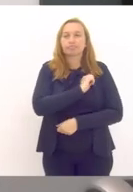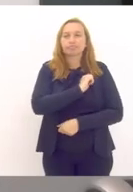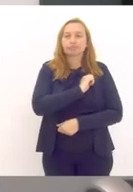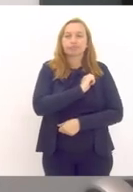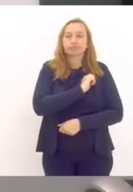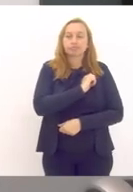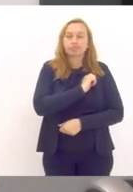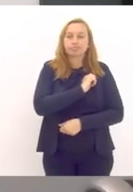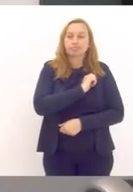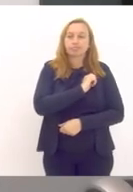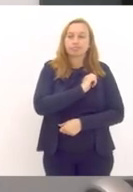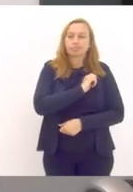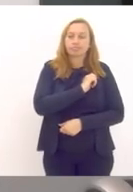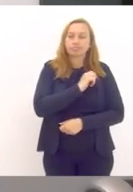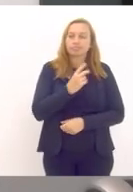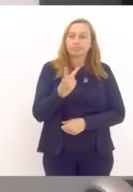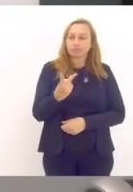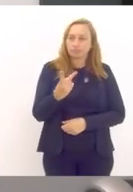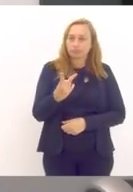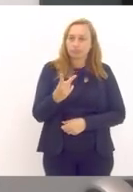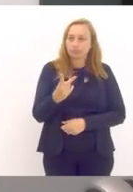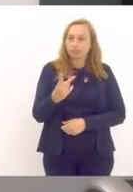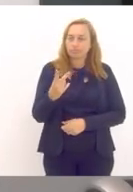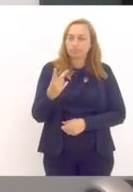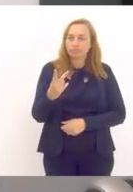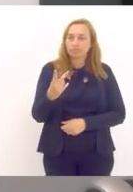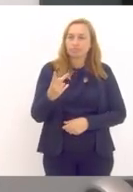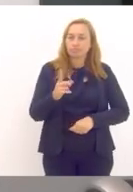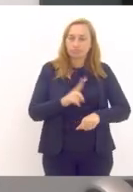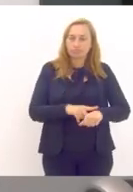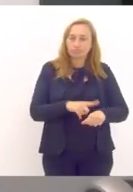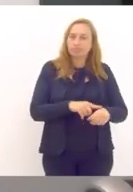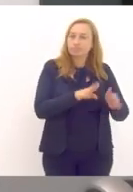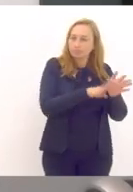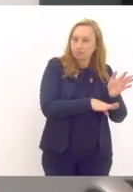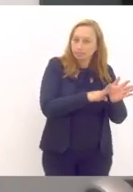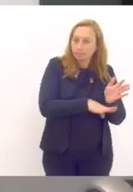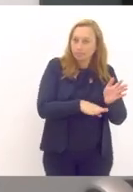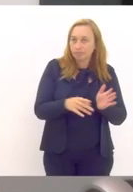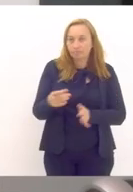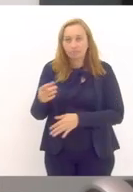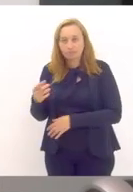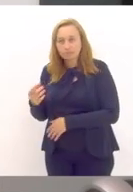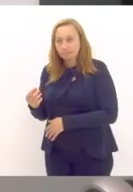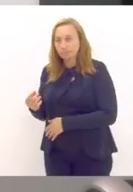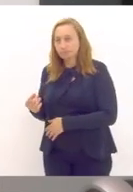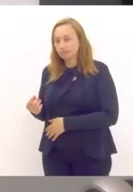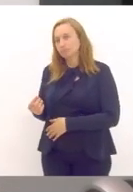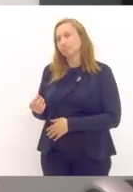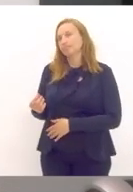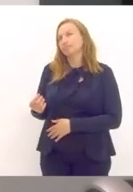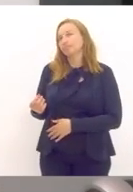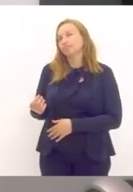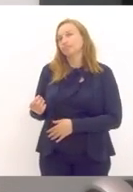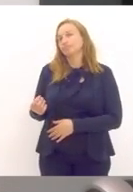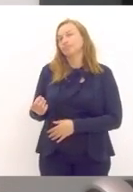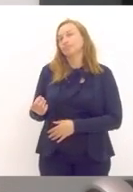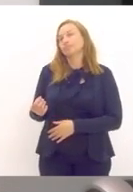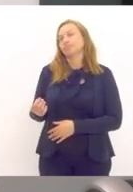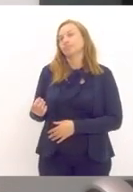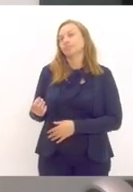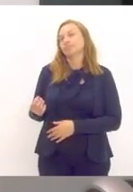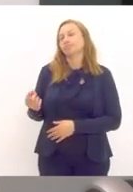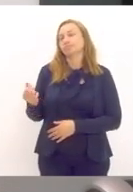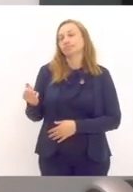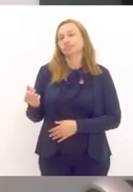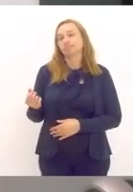da despesa, como muitos pensam. É do lado da despesa e é do lado da receita. Então, se a gente consegue equacionar esse problema, a gente